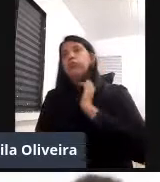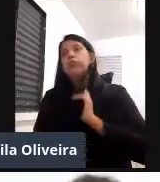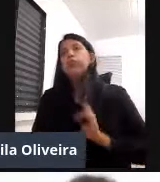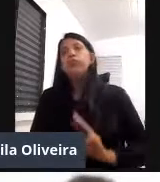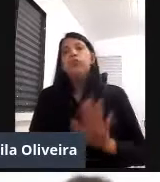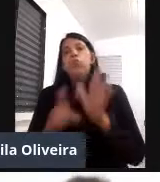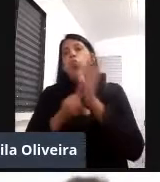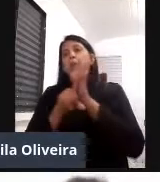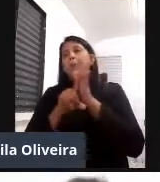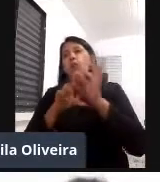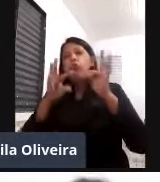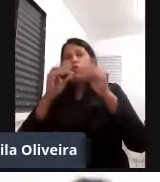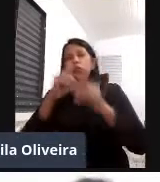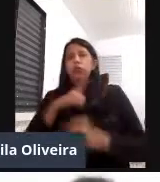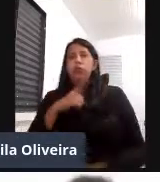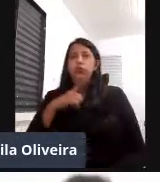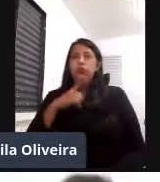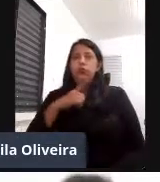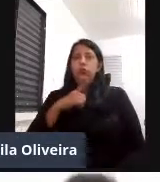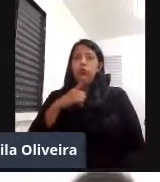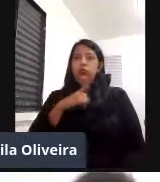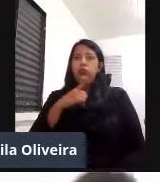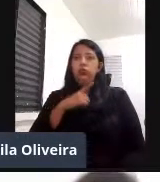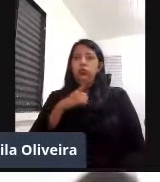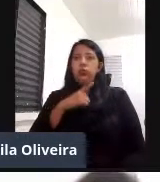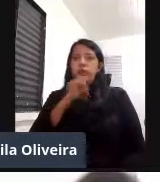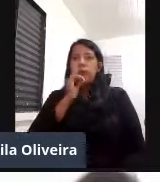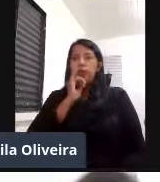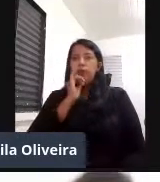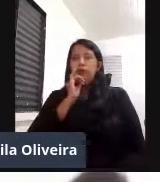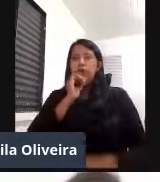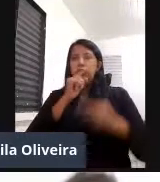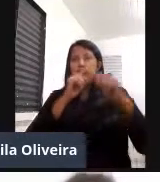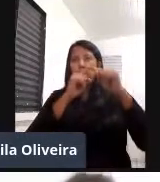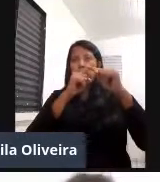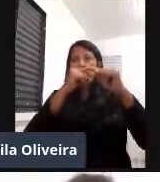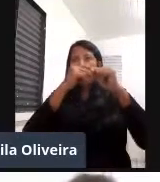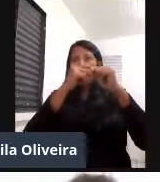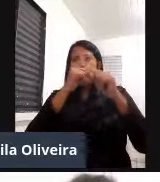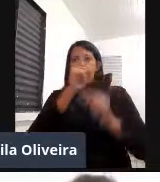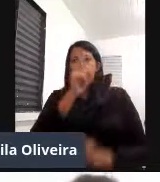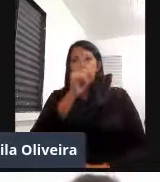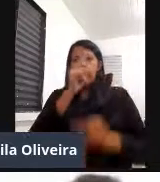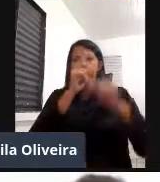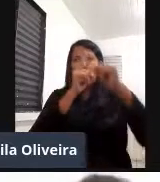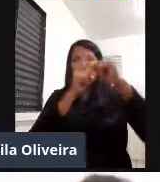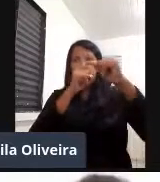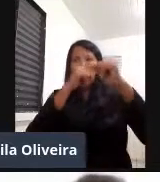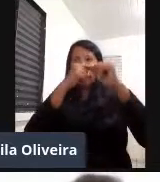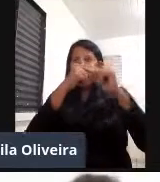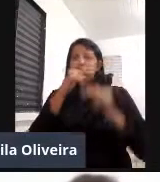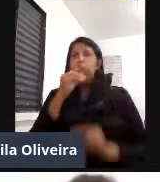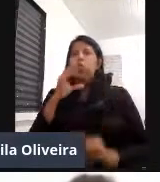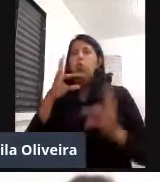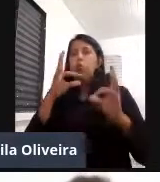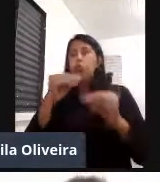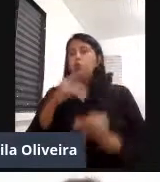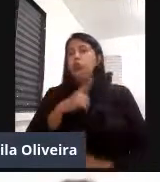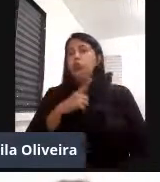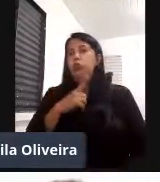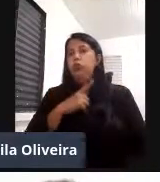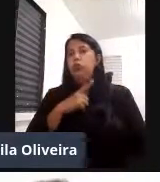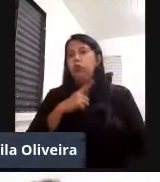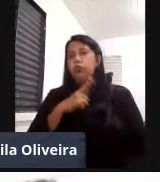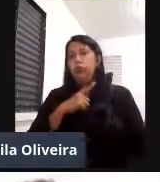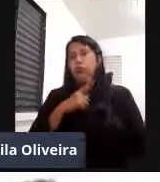todos os documentos que tem. Aonde eu colocar esse asterisco, ele vai pesquisar todos os documentos que tem a